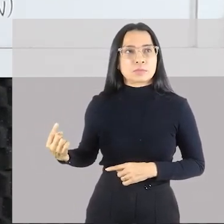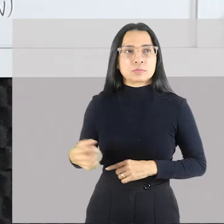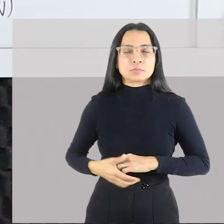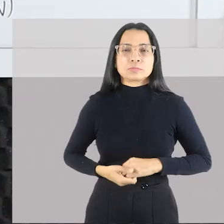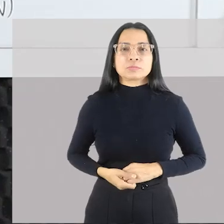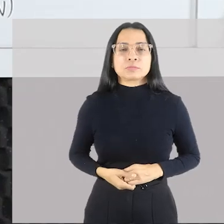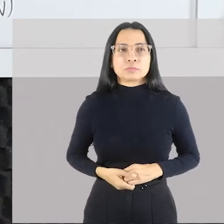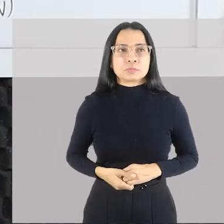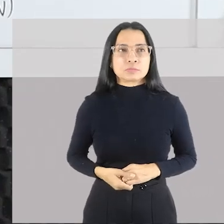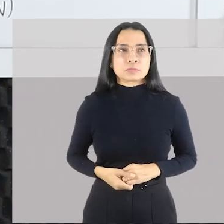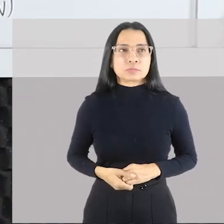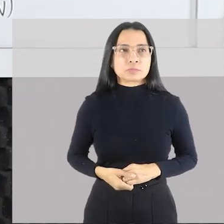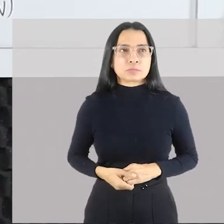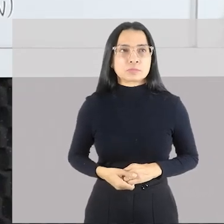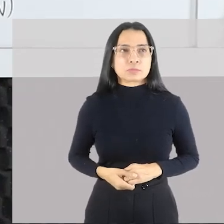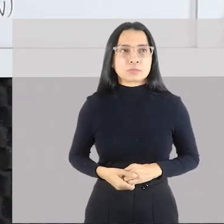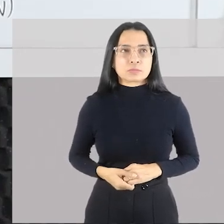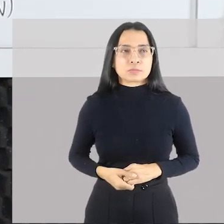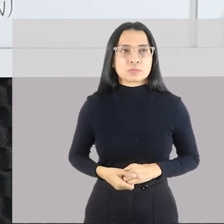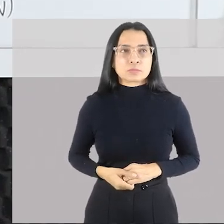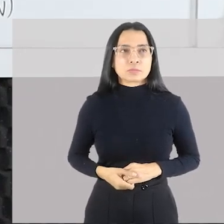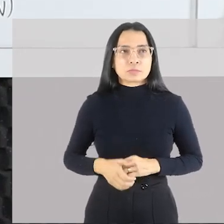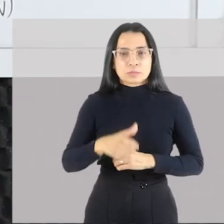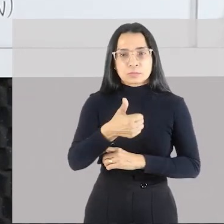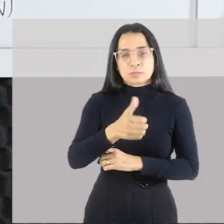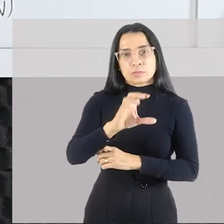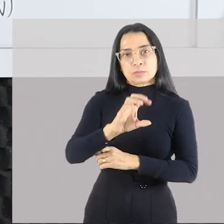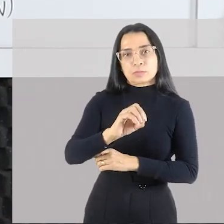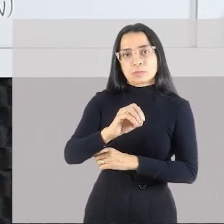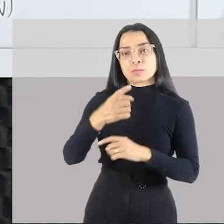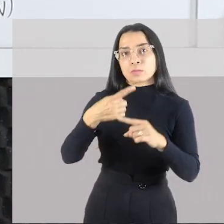a distributiva, nós vamos ter 10